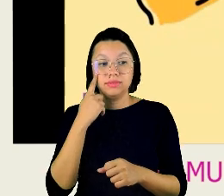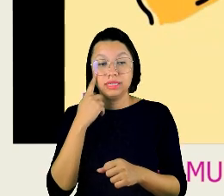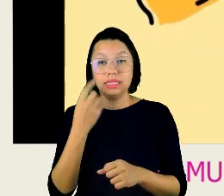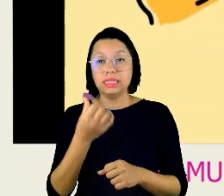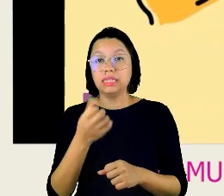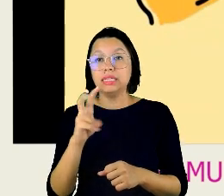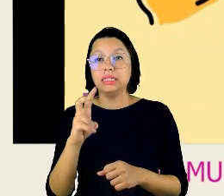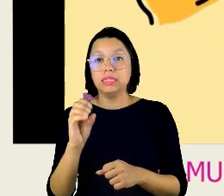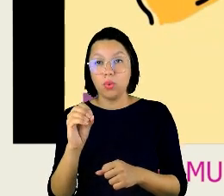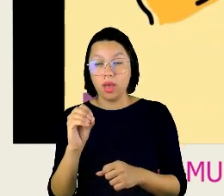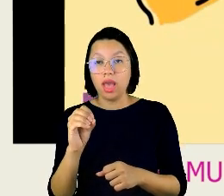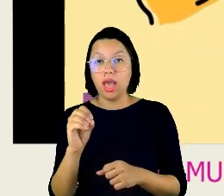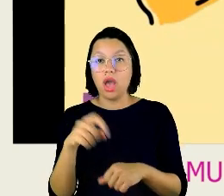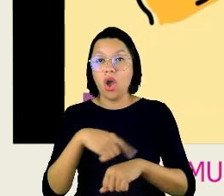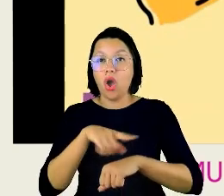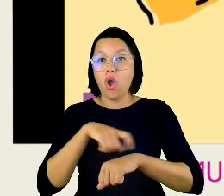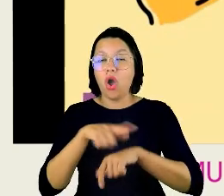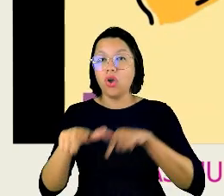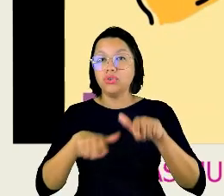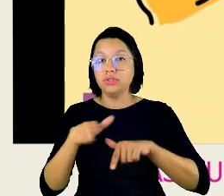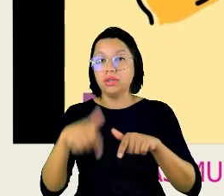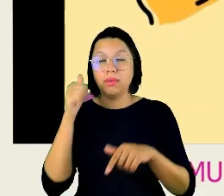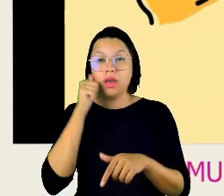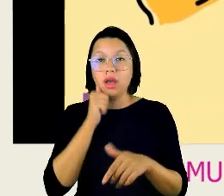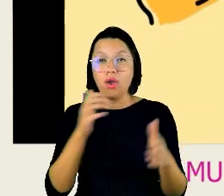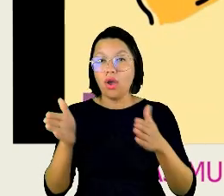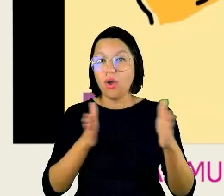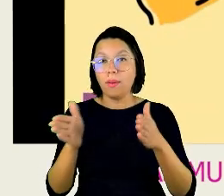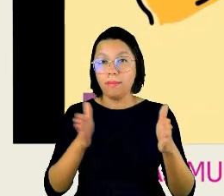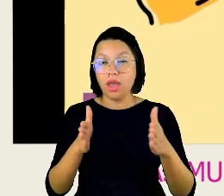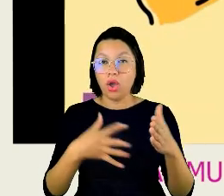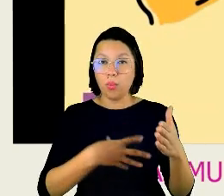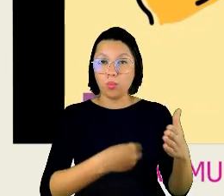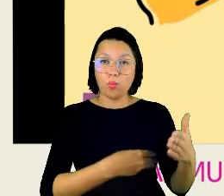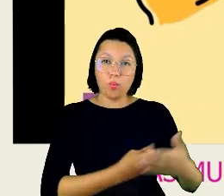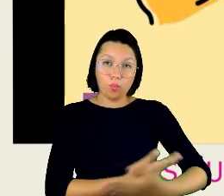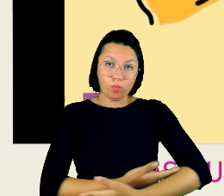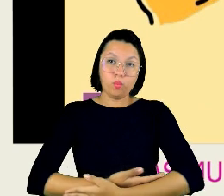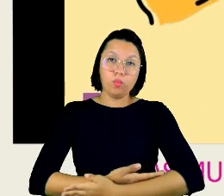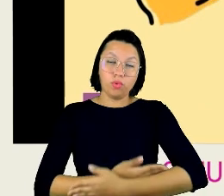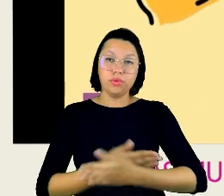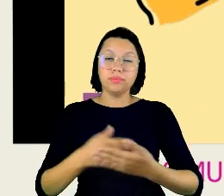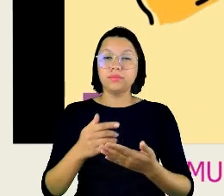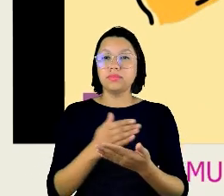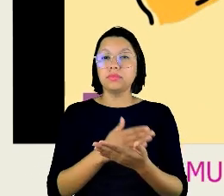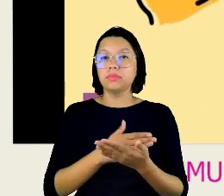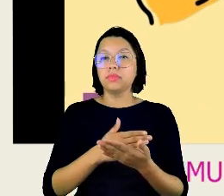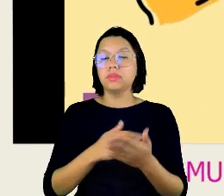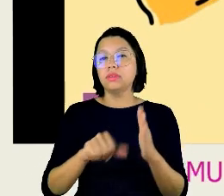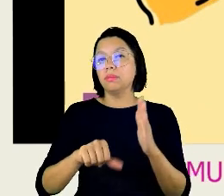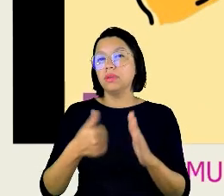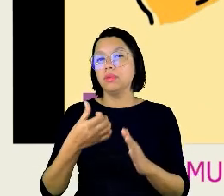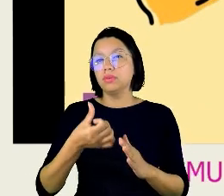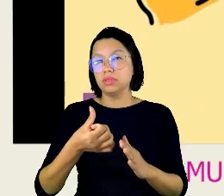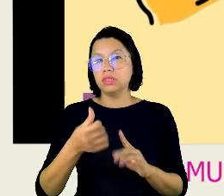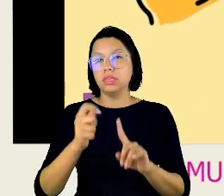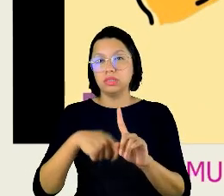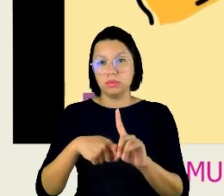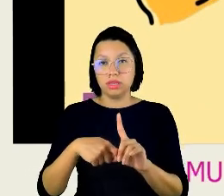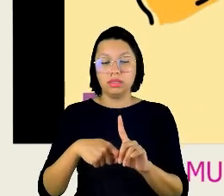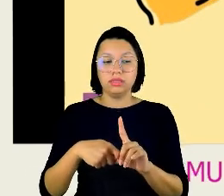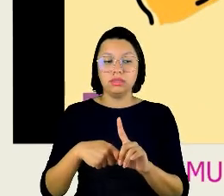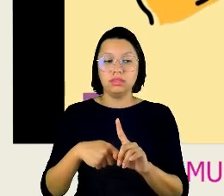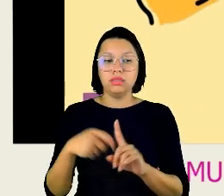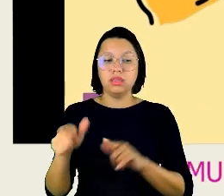650 horas de trabalho das mulheres que estão em período amamentando, né, nesses primeiros 6 meses, e